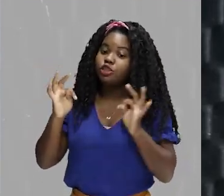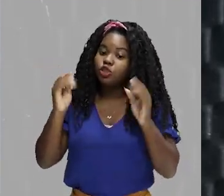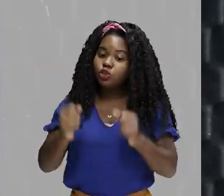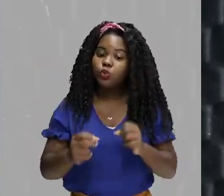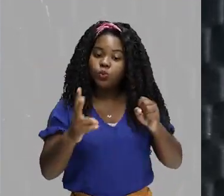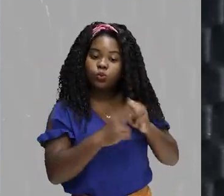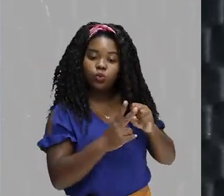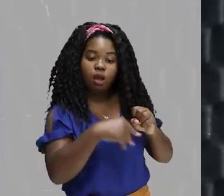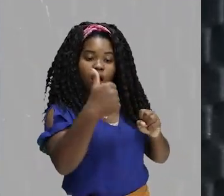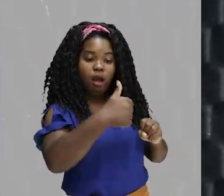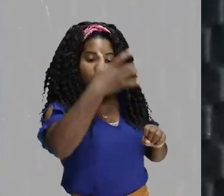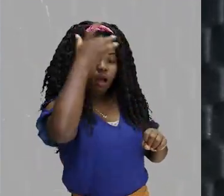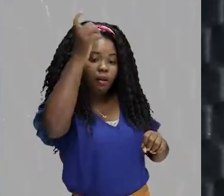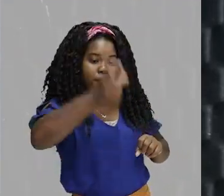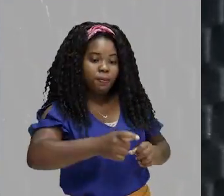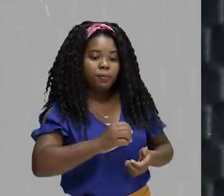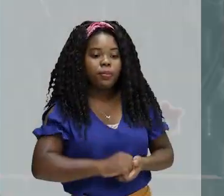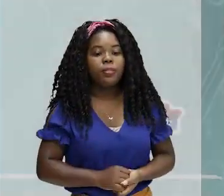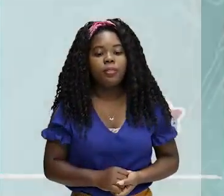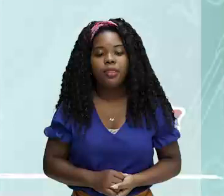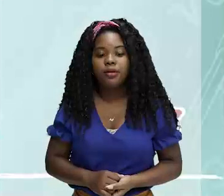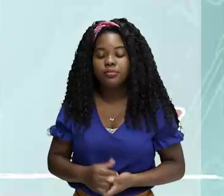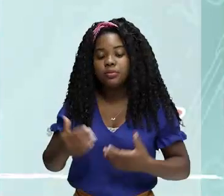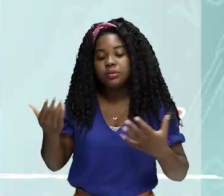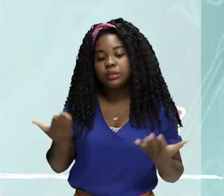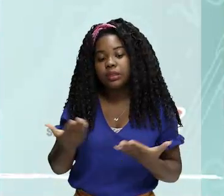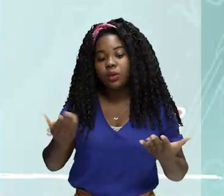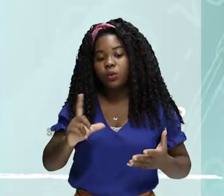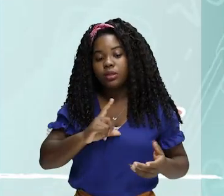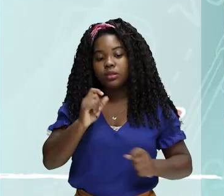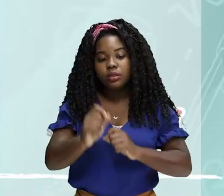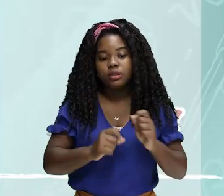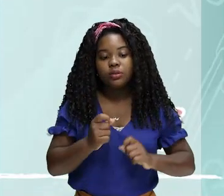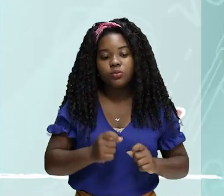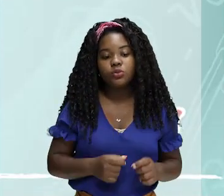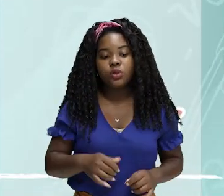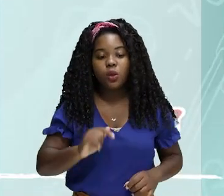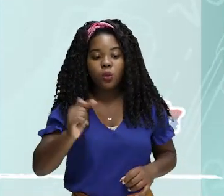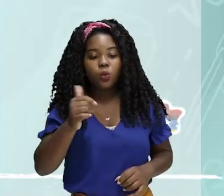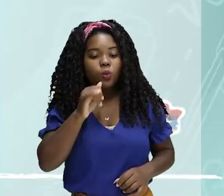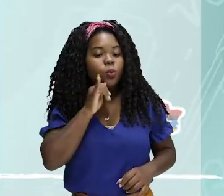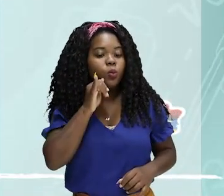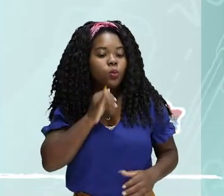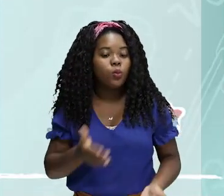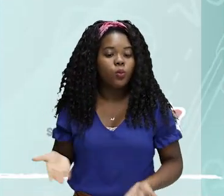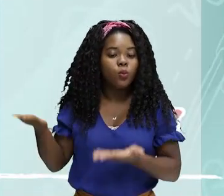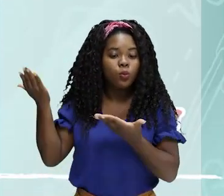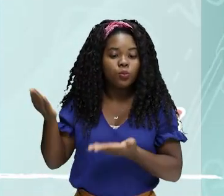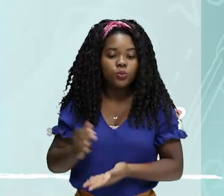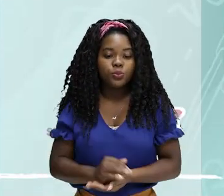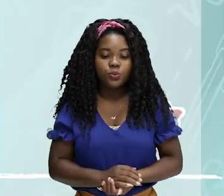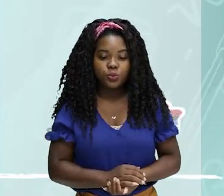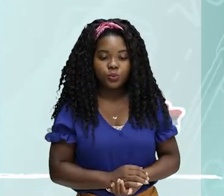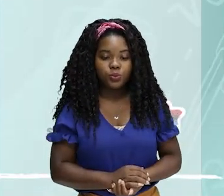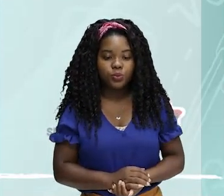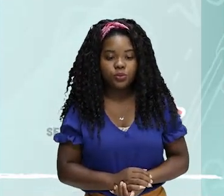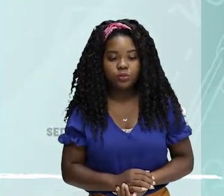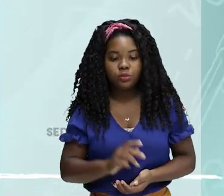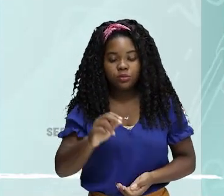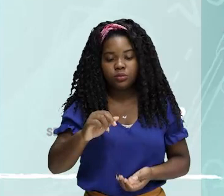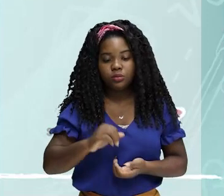primeira conjugação. Vamos lá? Aqui mais um, né? Então, eu tenho haya